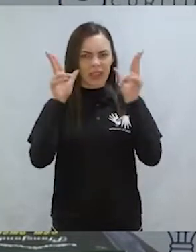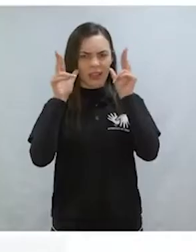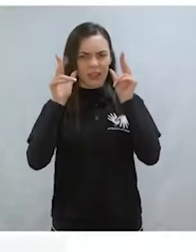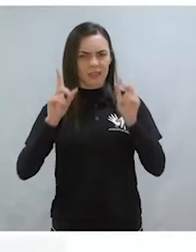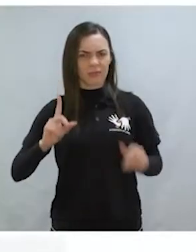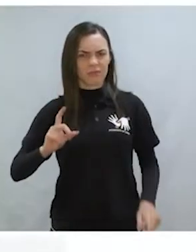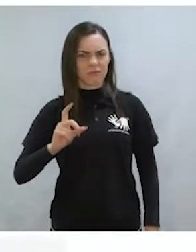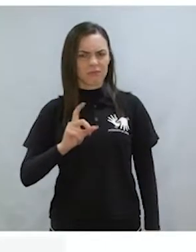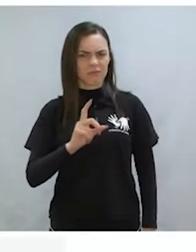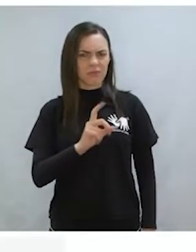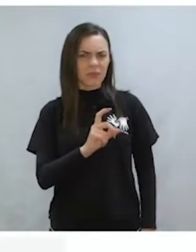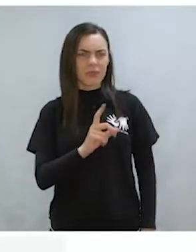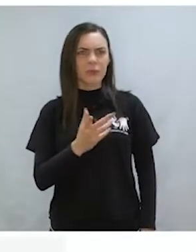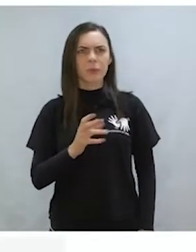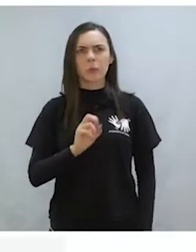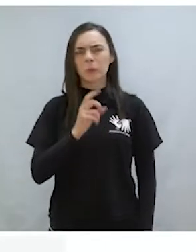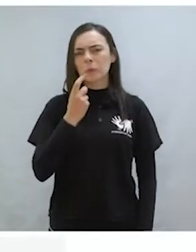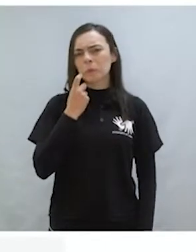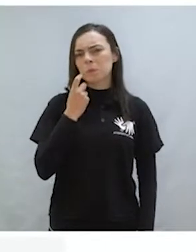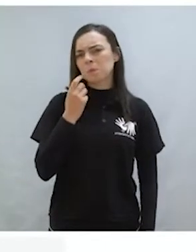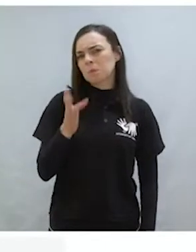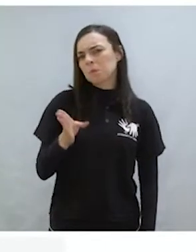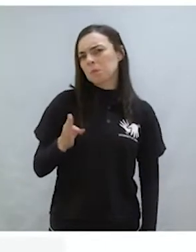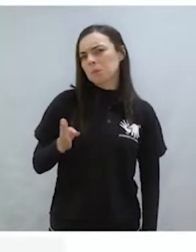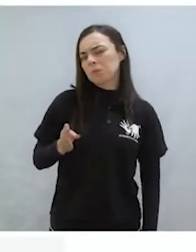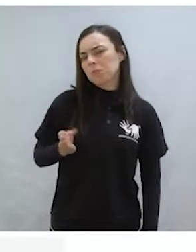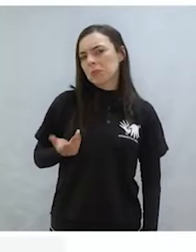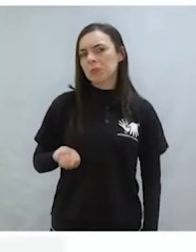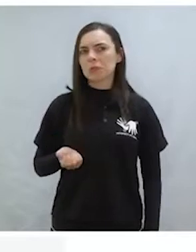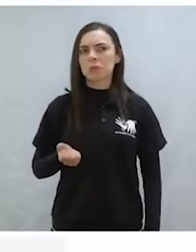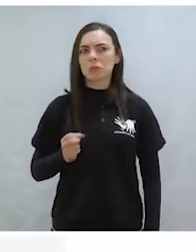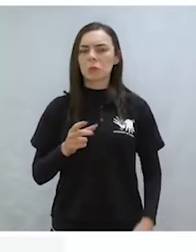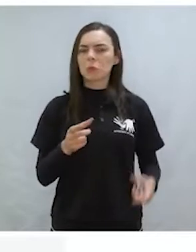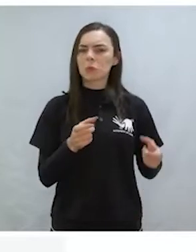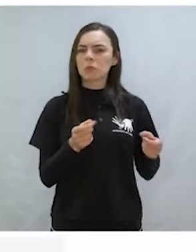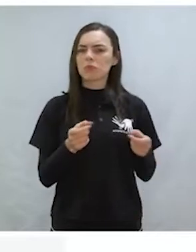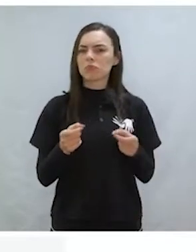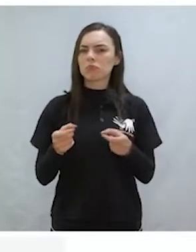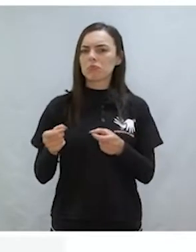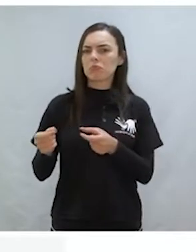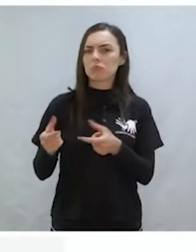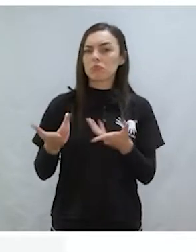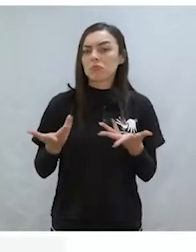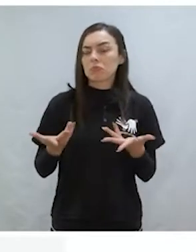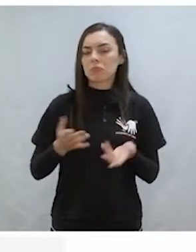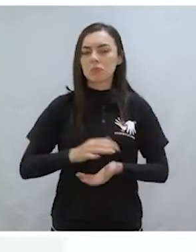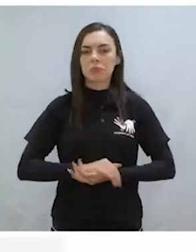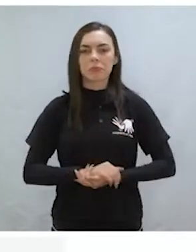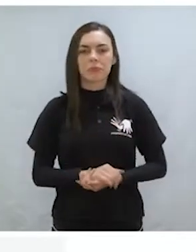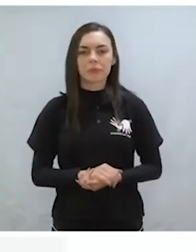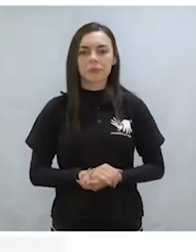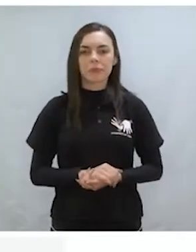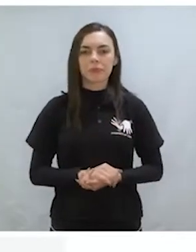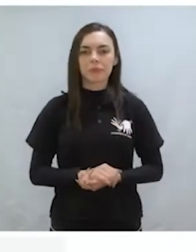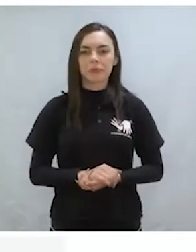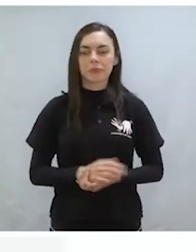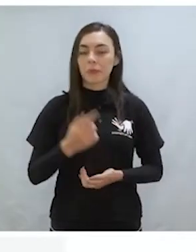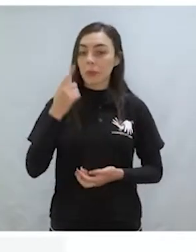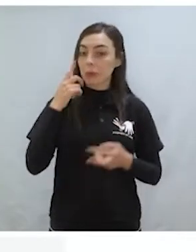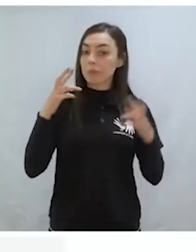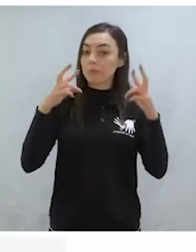Será que é o cavalo marinho? Será que é o peixinho? Será que é o caranguejo? Vamos